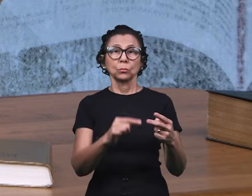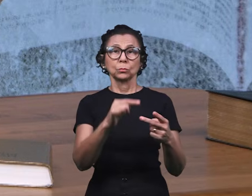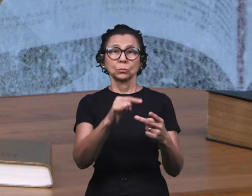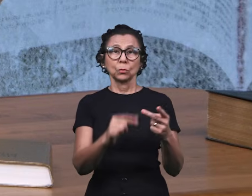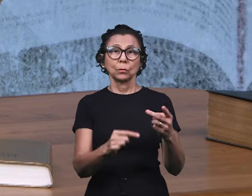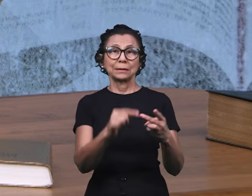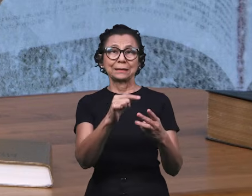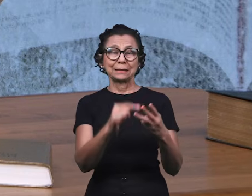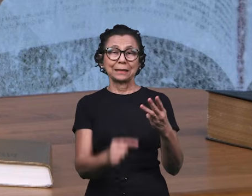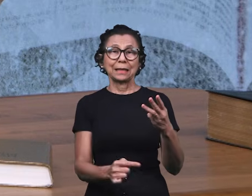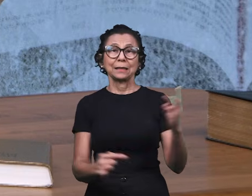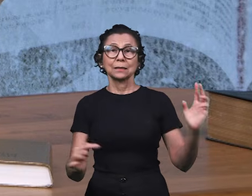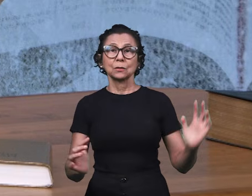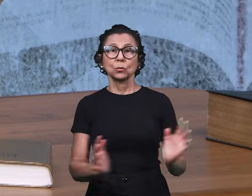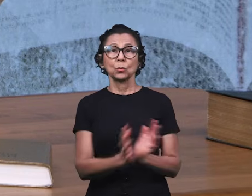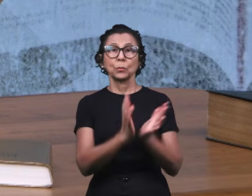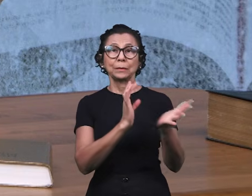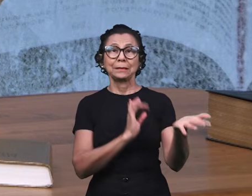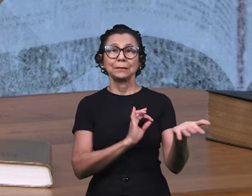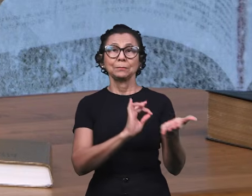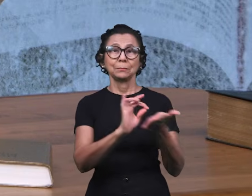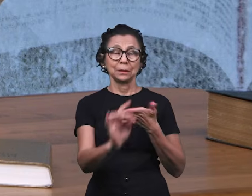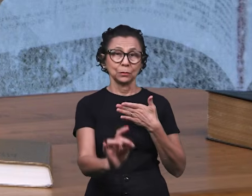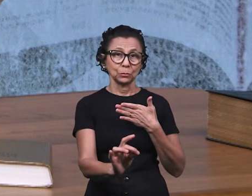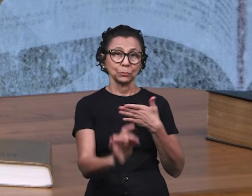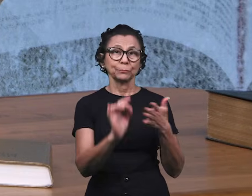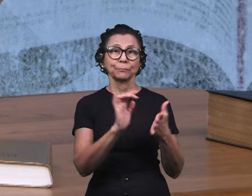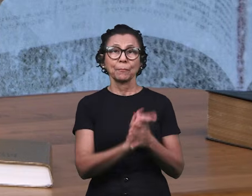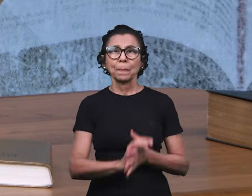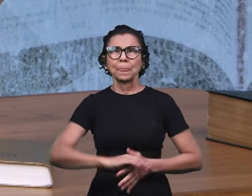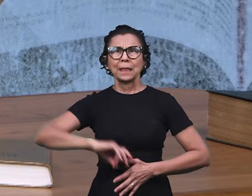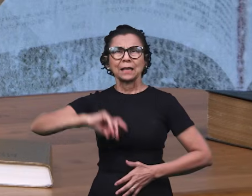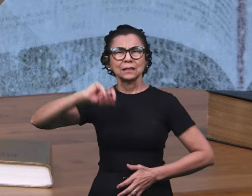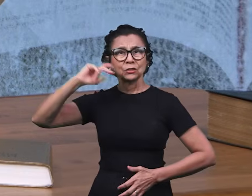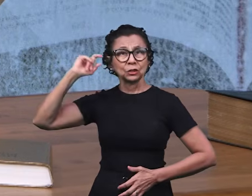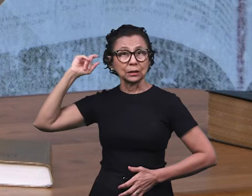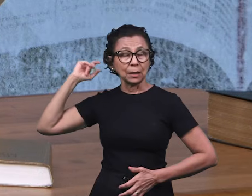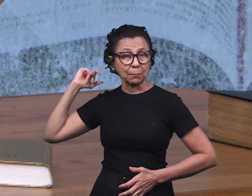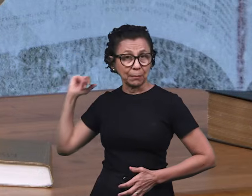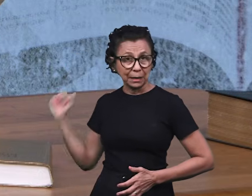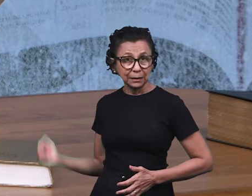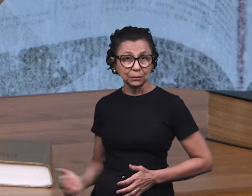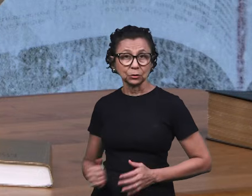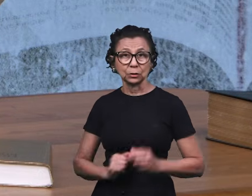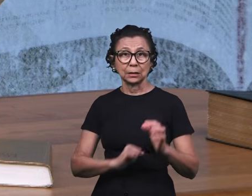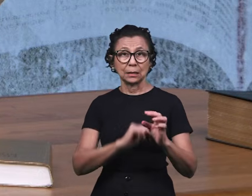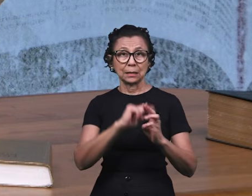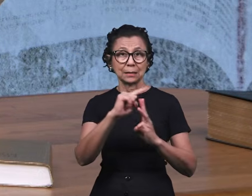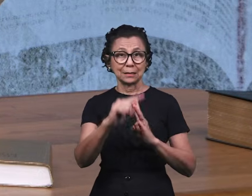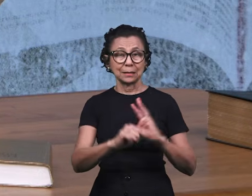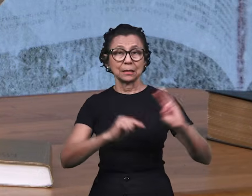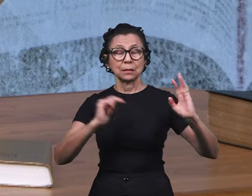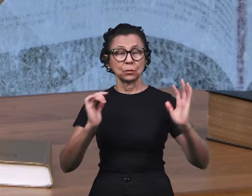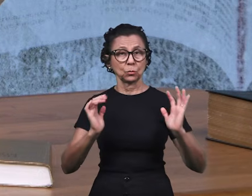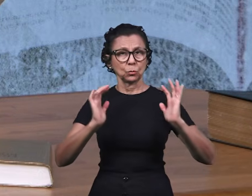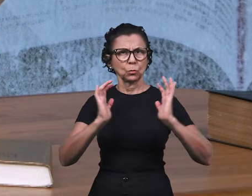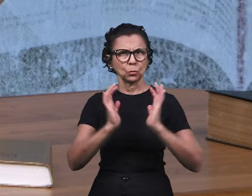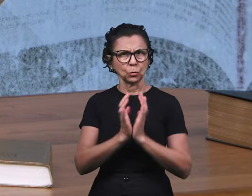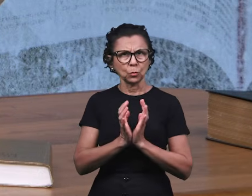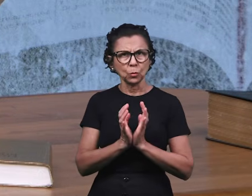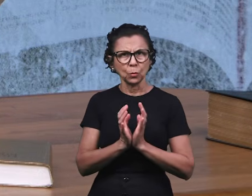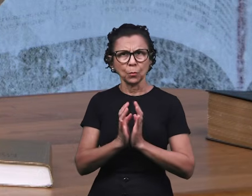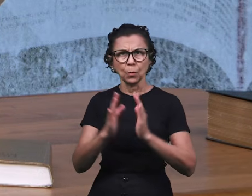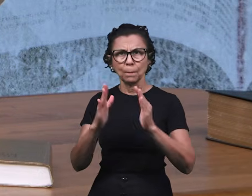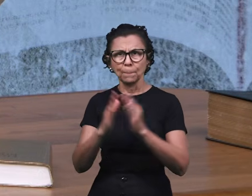os Amalequitas, porque antigamente eram estes os moradores da terra, desde como quem